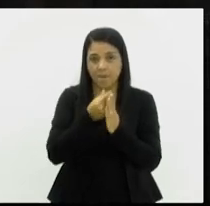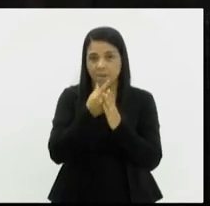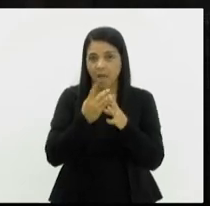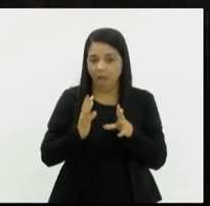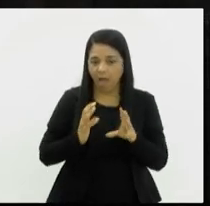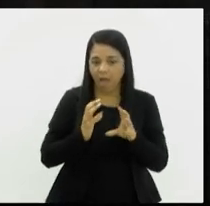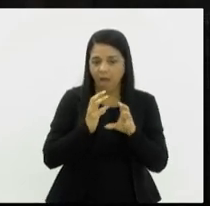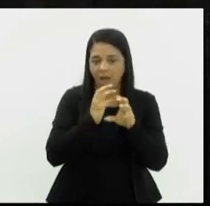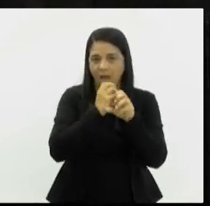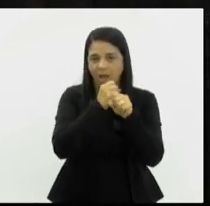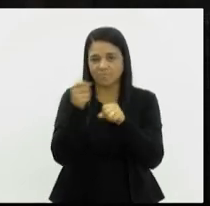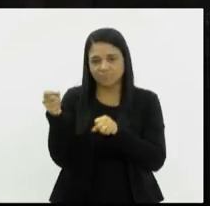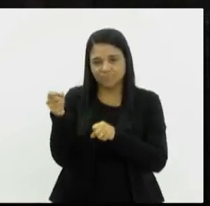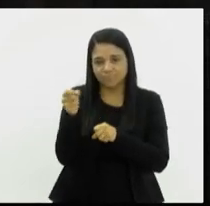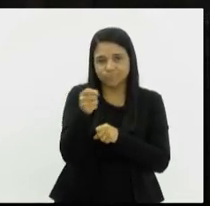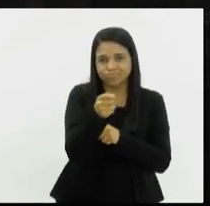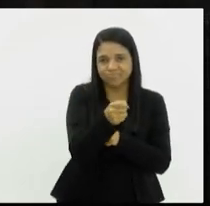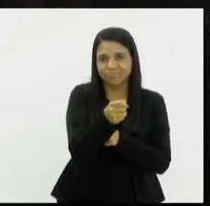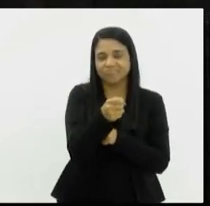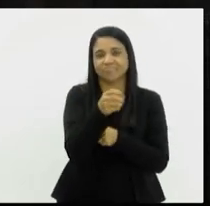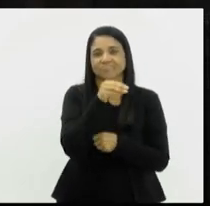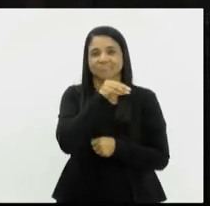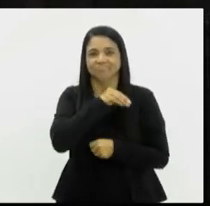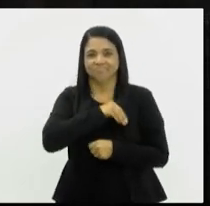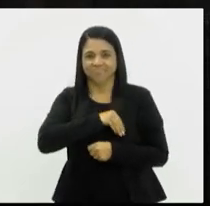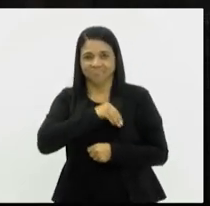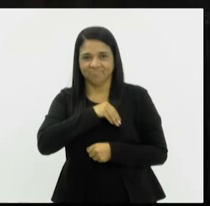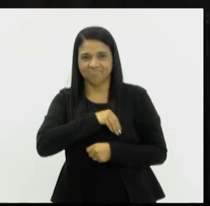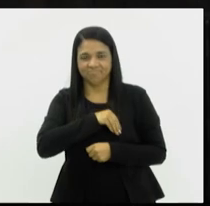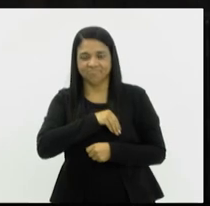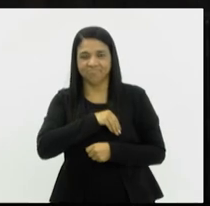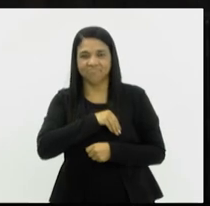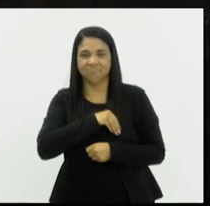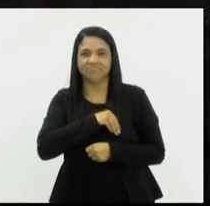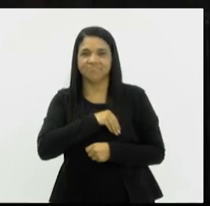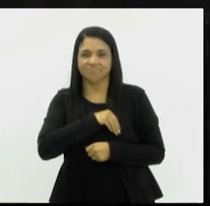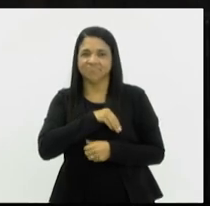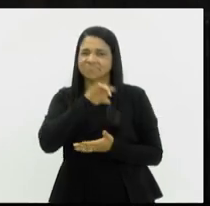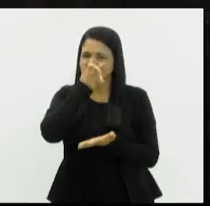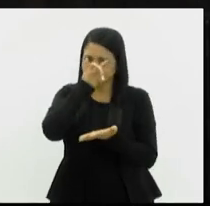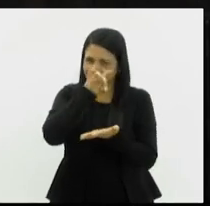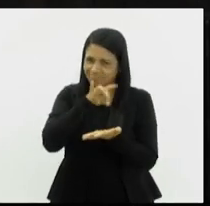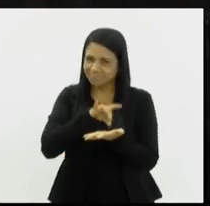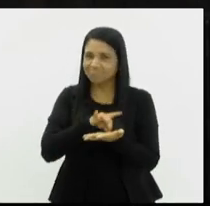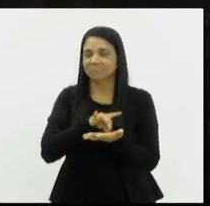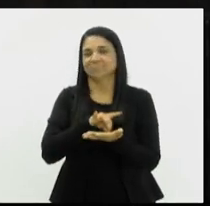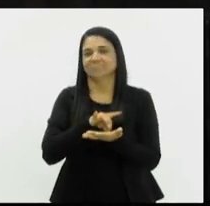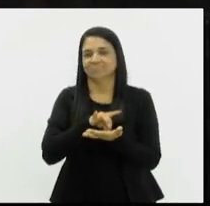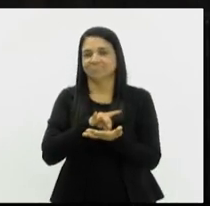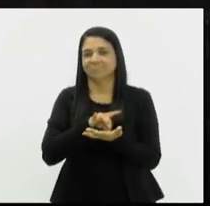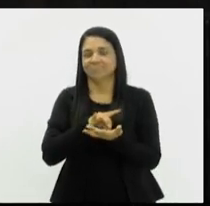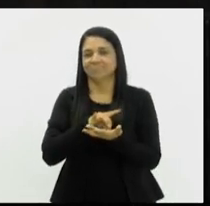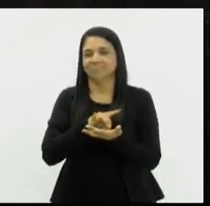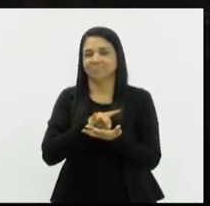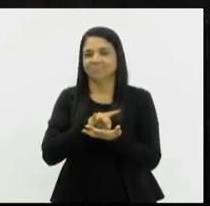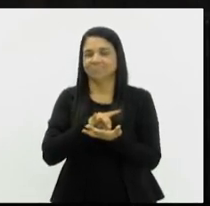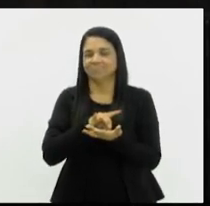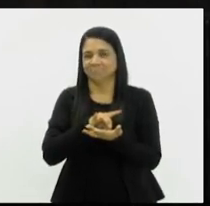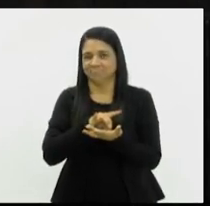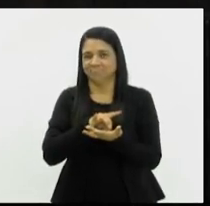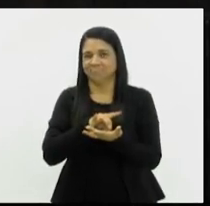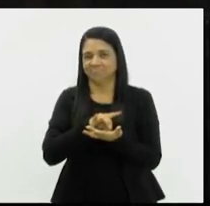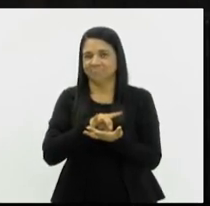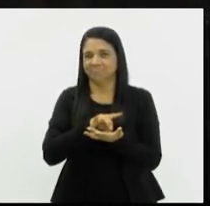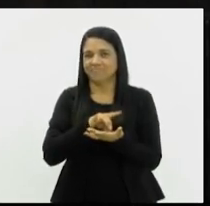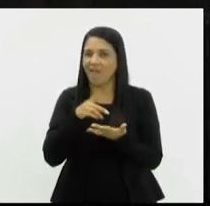gerando mais emprego, gerando mais renda, inegavelmente isso ocorreu. E